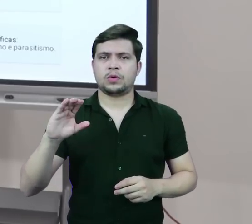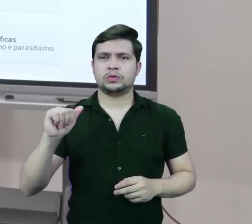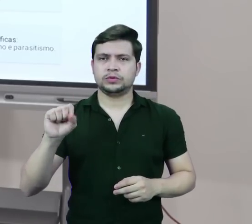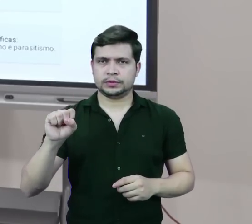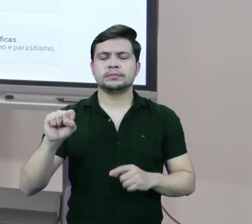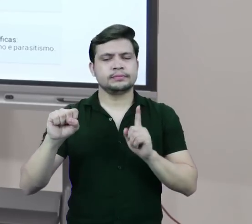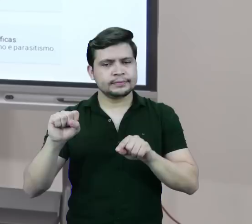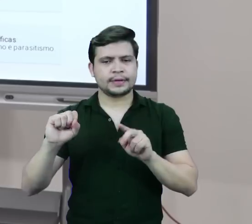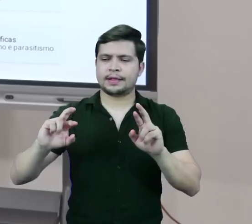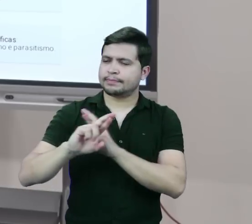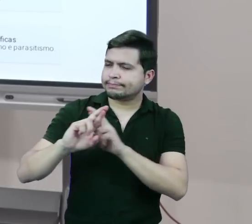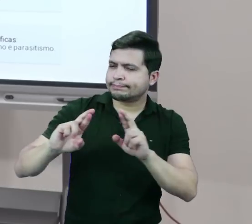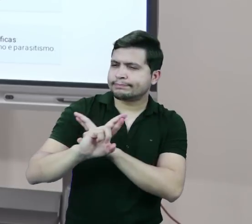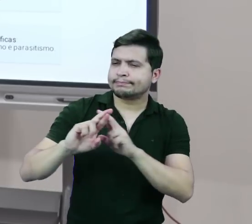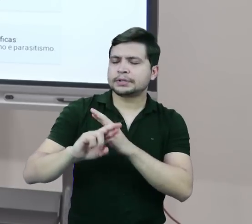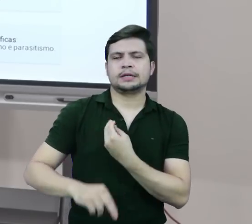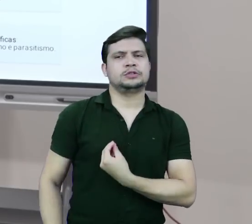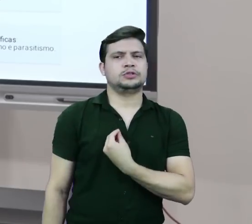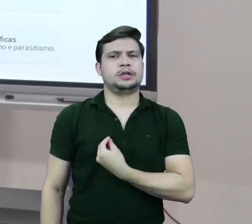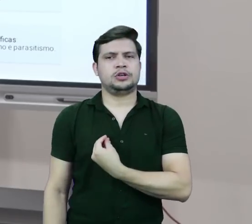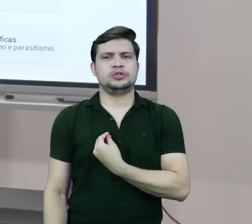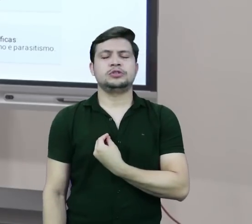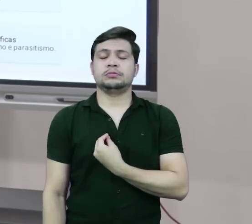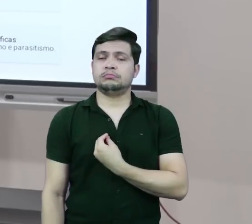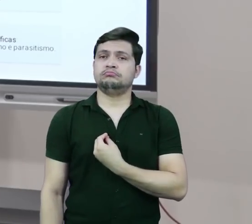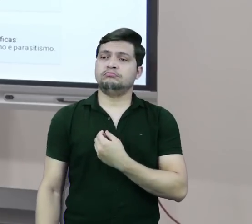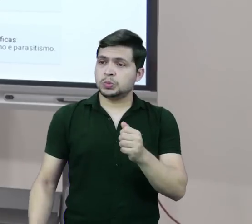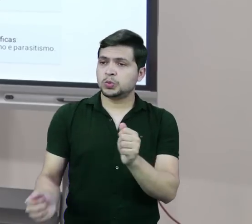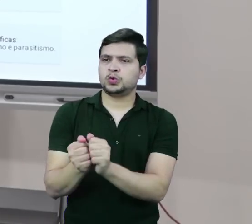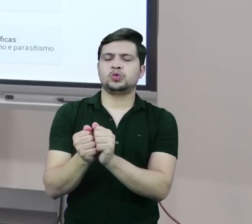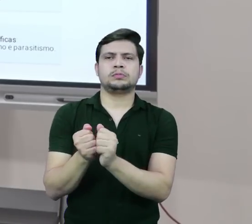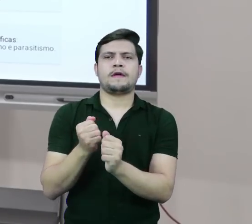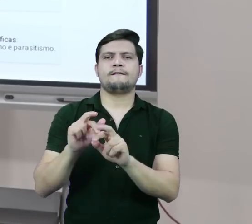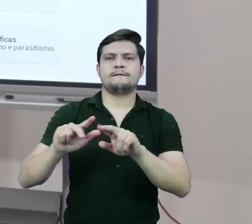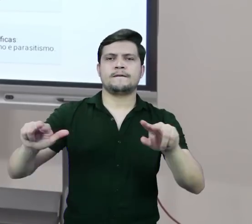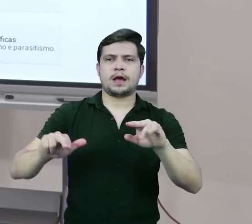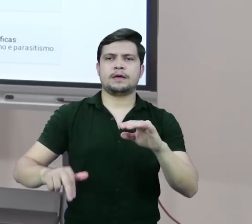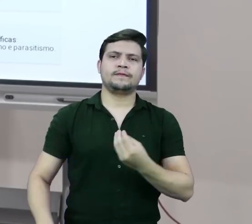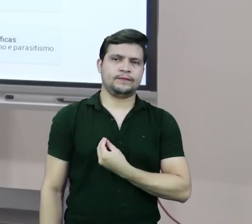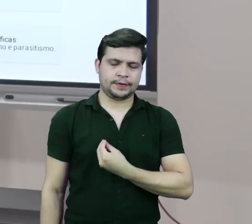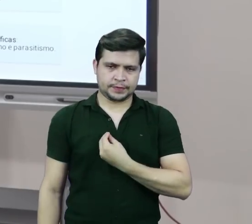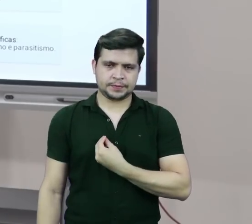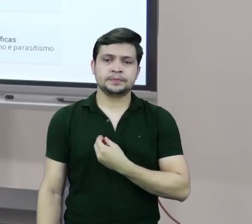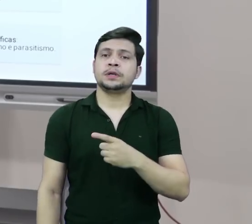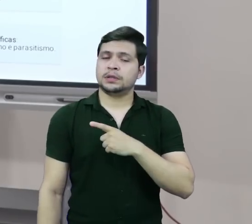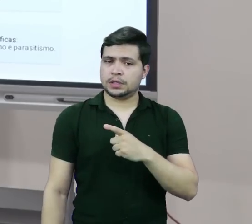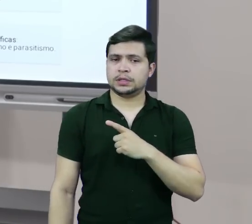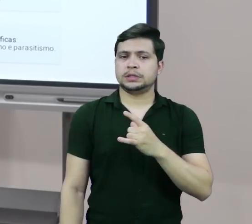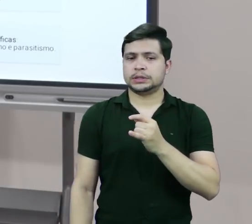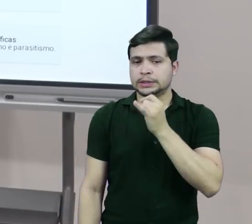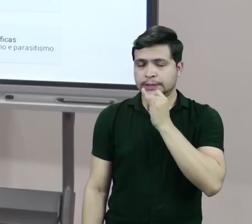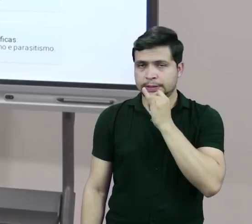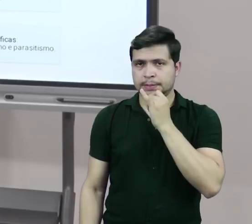interações existentes entre os indivíduos que habitam uma comunidade biológica, certo? Nós temos aqui as relações